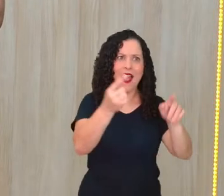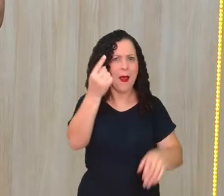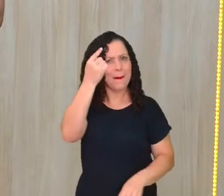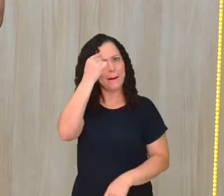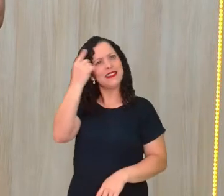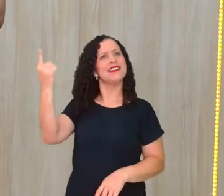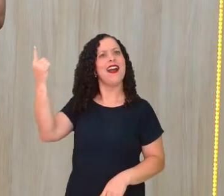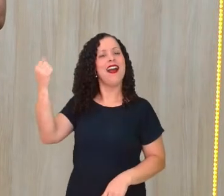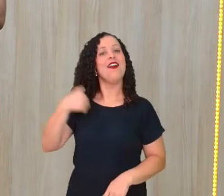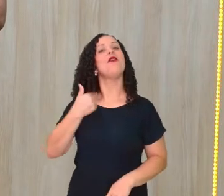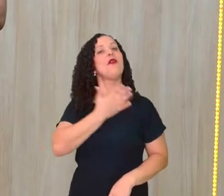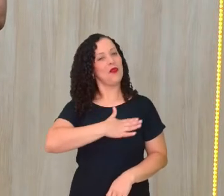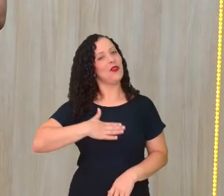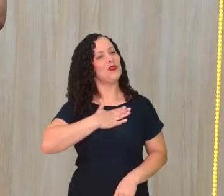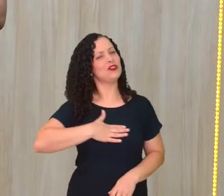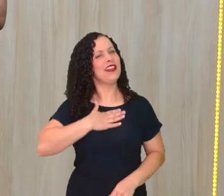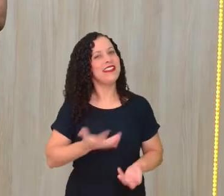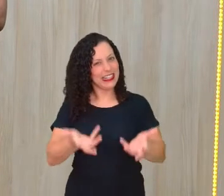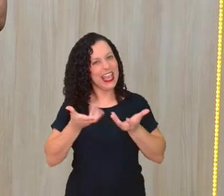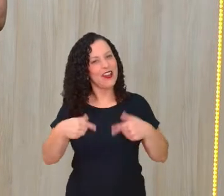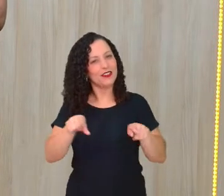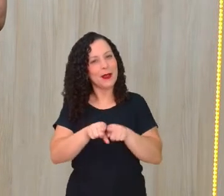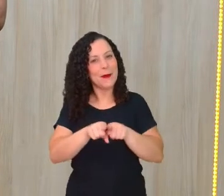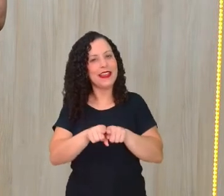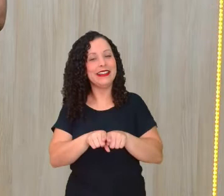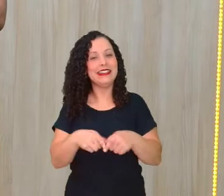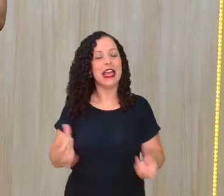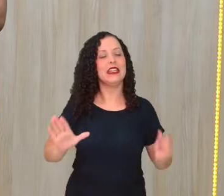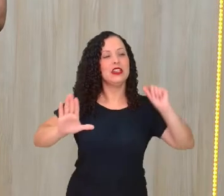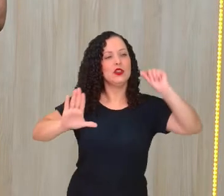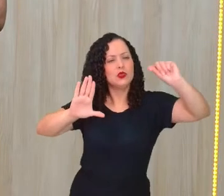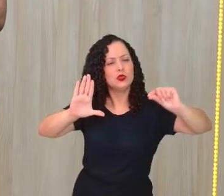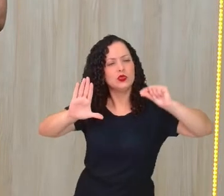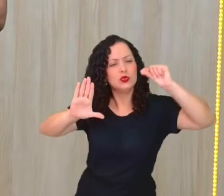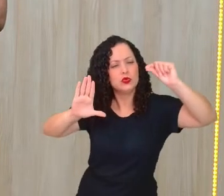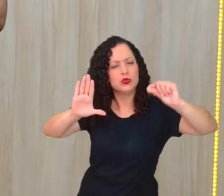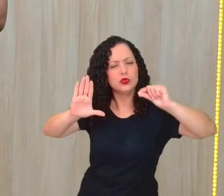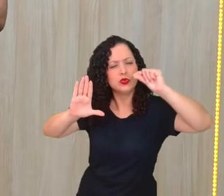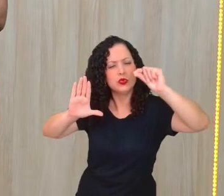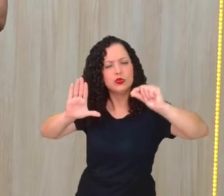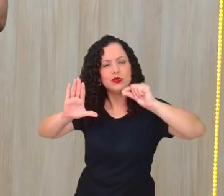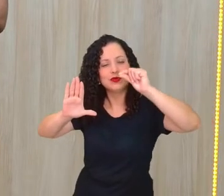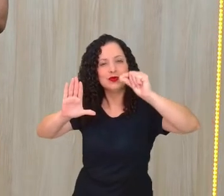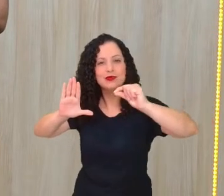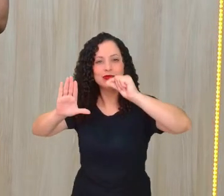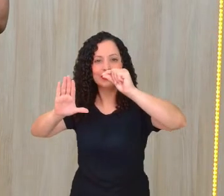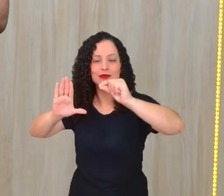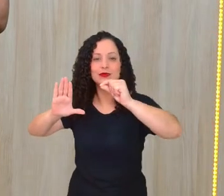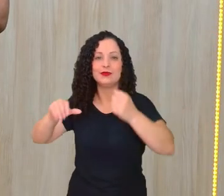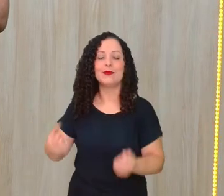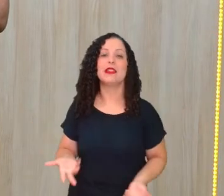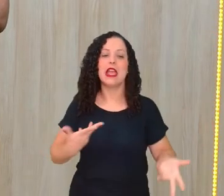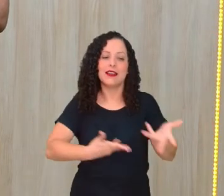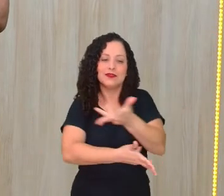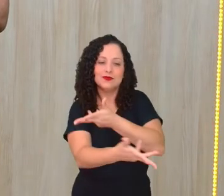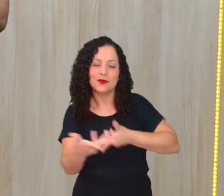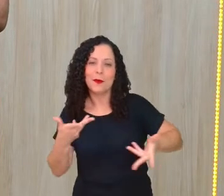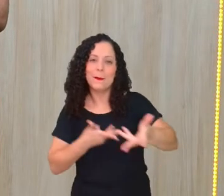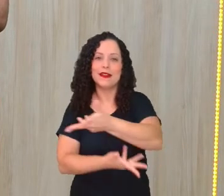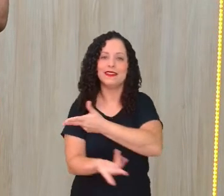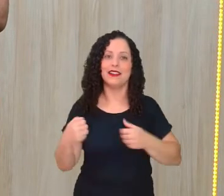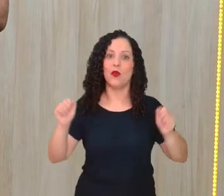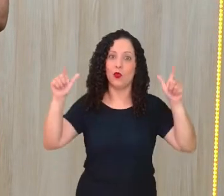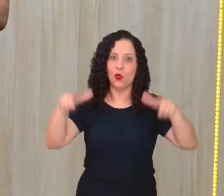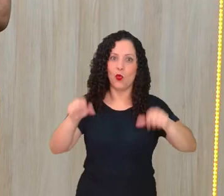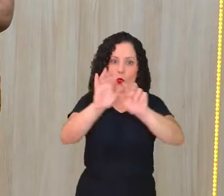oxe, gostei, vou também. E aí as duas irmãs começam a compartilhar esse cenário inventado pelas